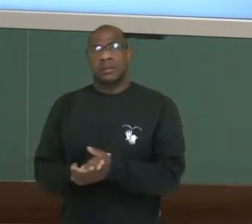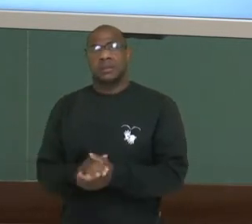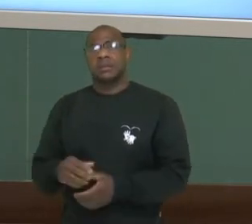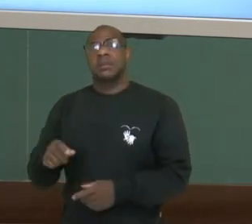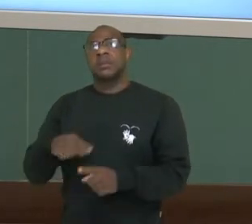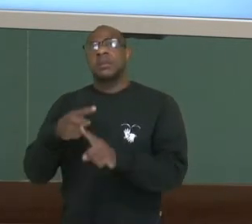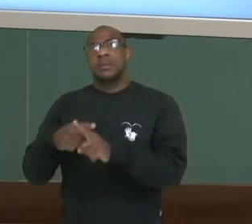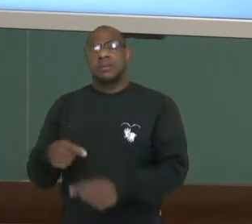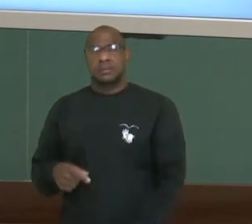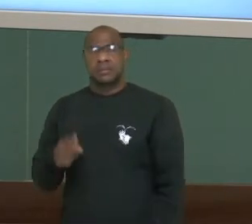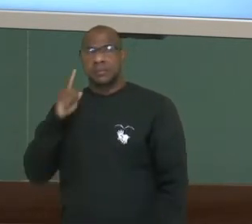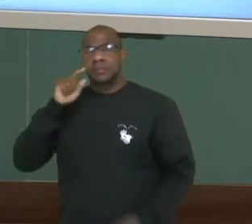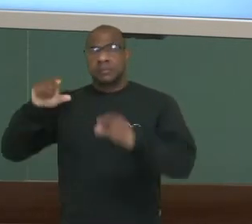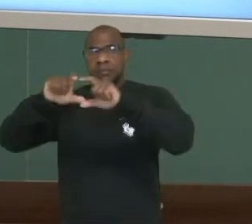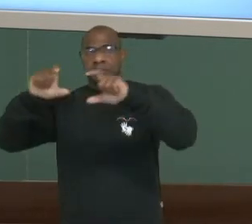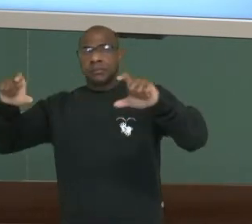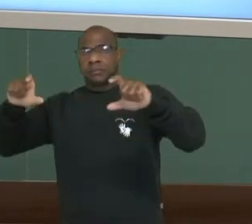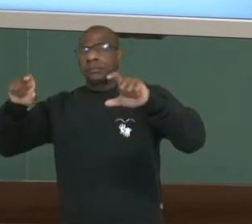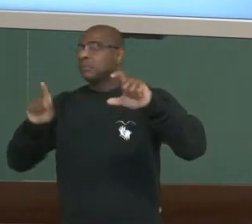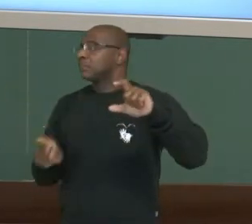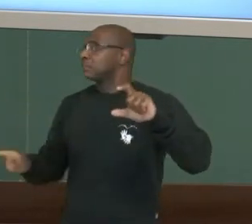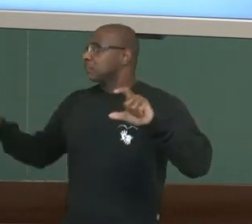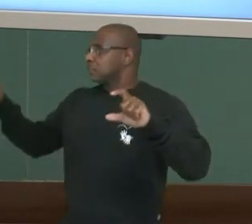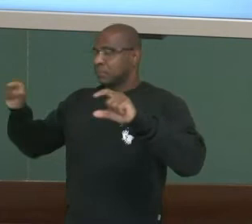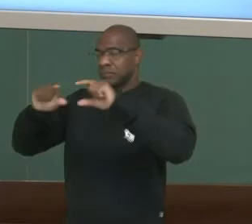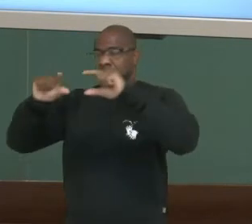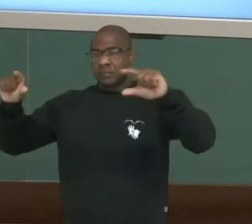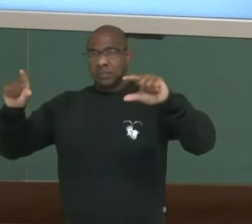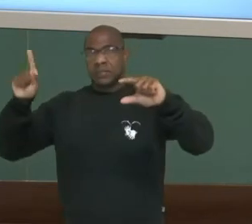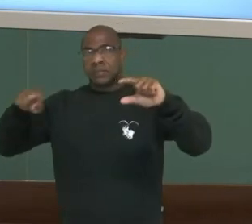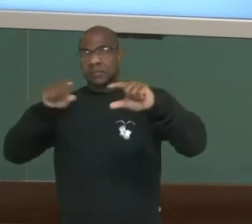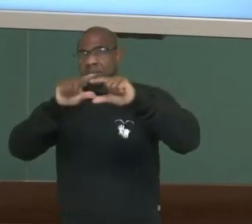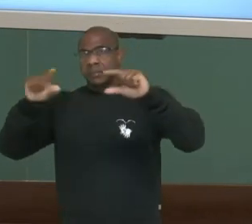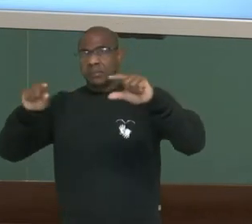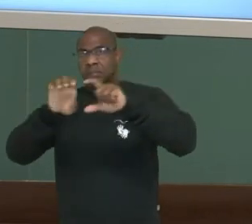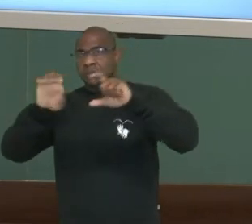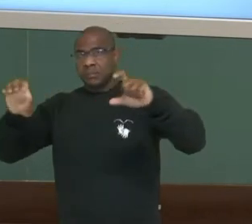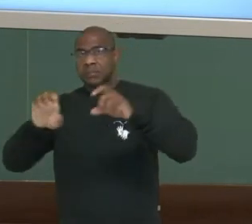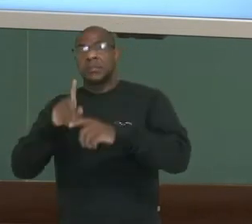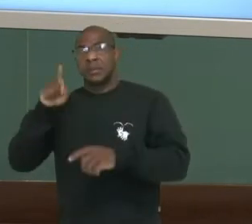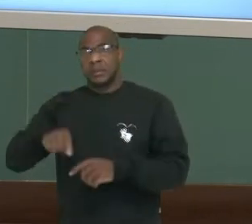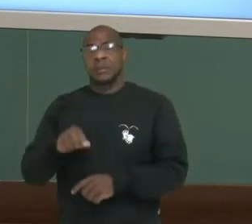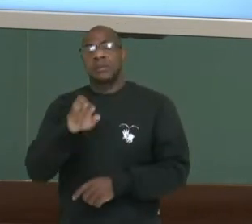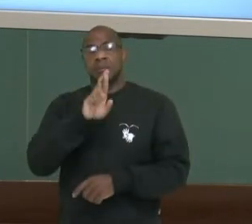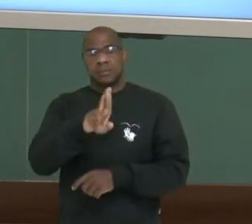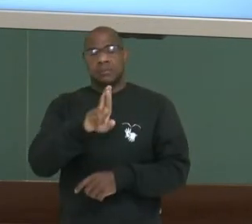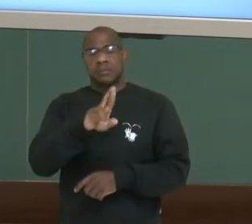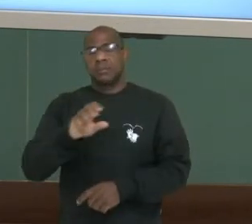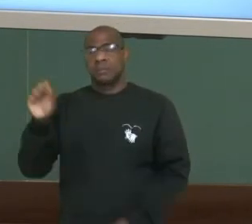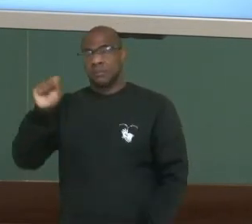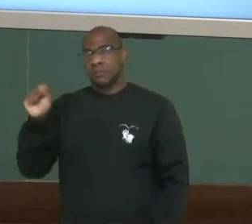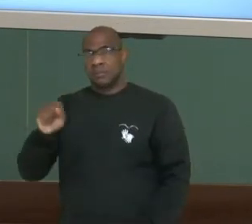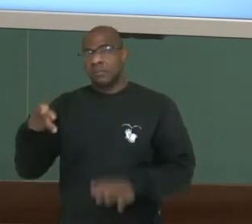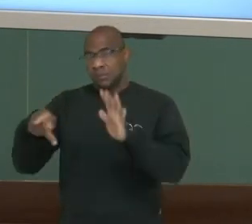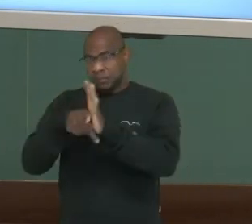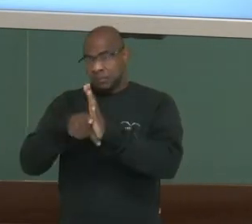menos 5y menos 2 igual a zero. São respectivamente as equações da reta R e da reta